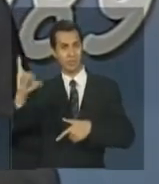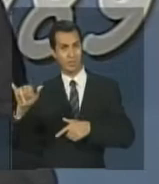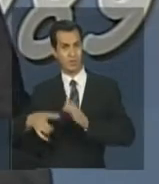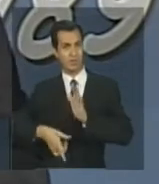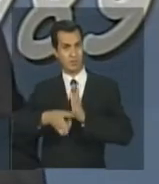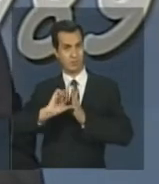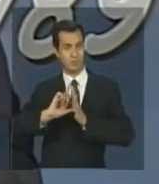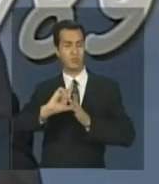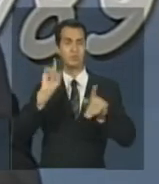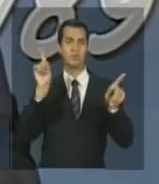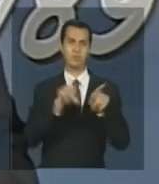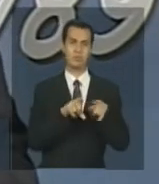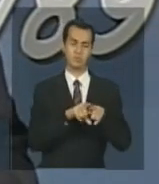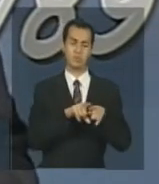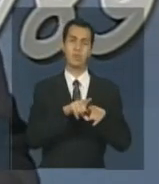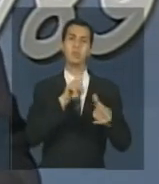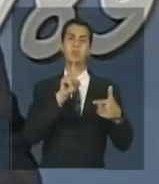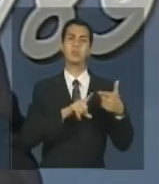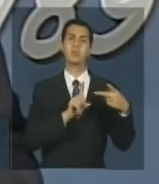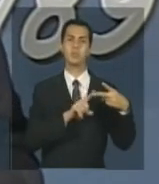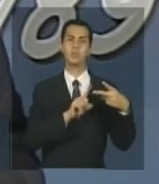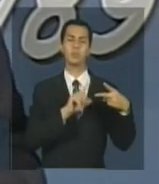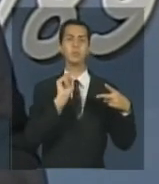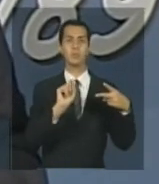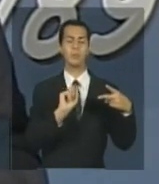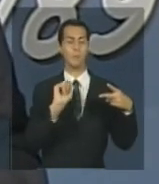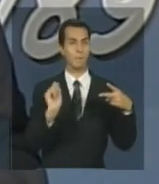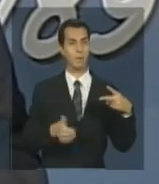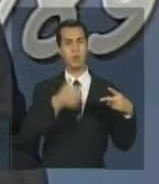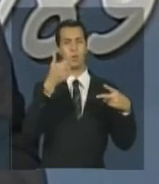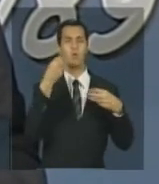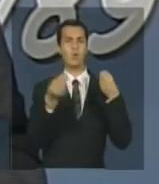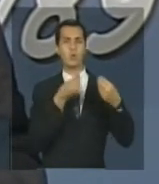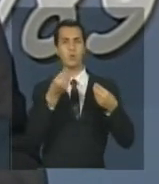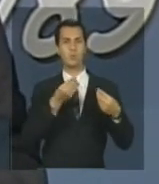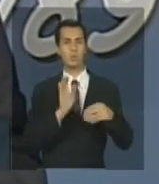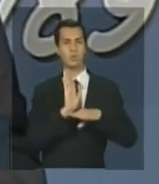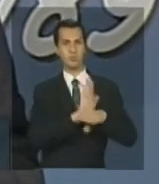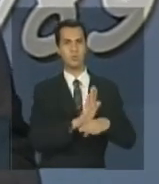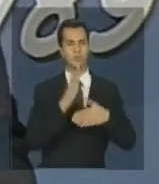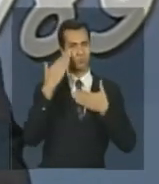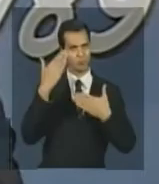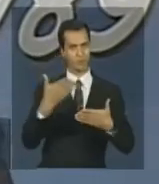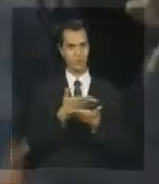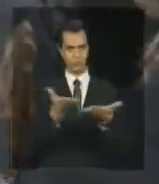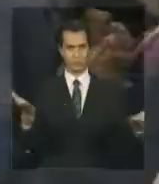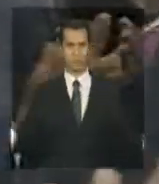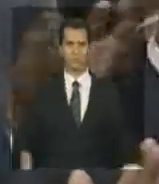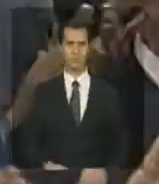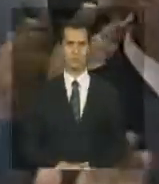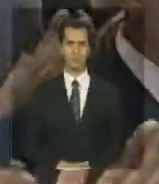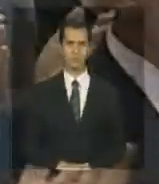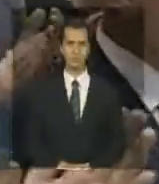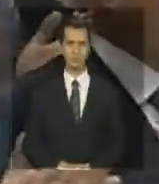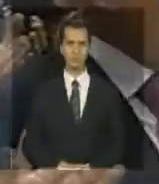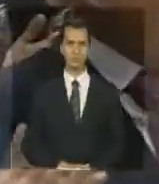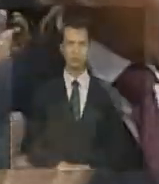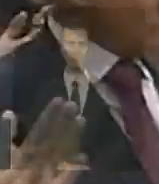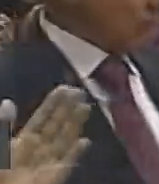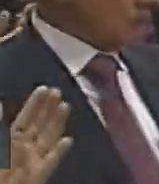na capacidade de resposta do Sistema Nacional de Defesa Civil Muito obrigado a todos